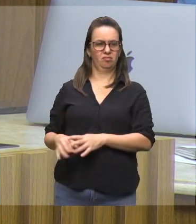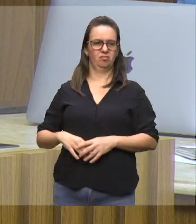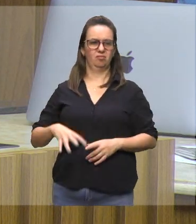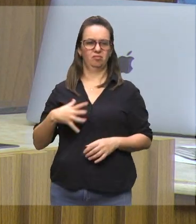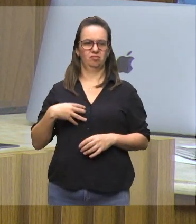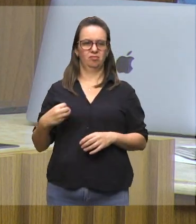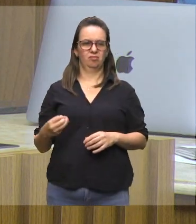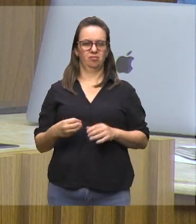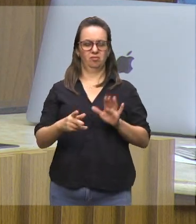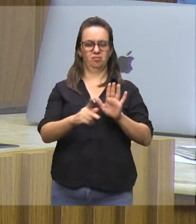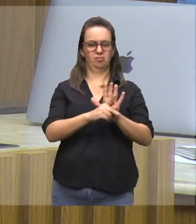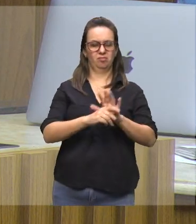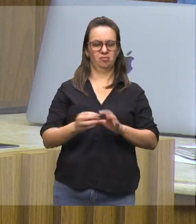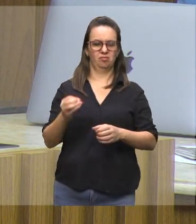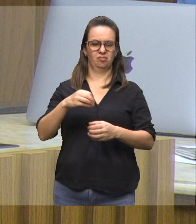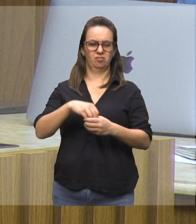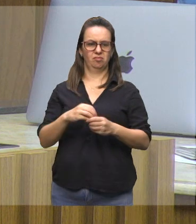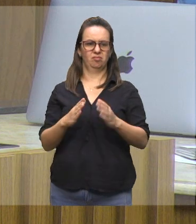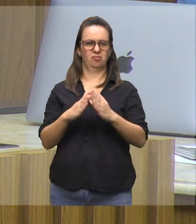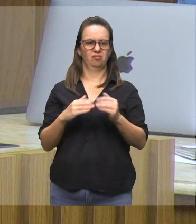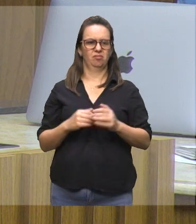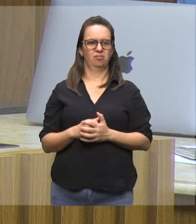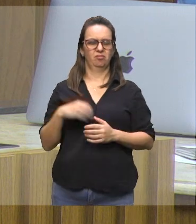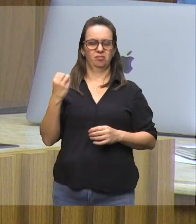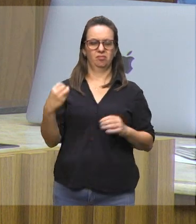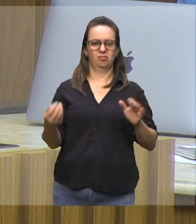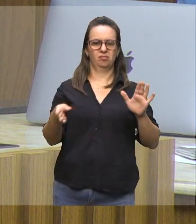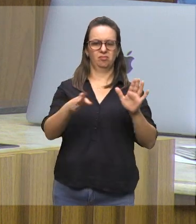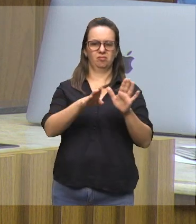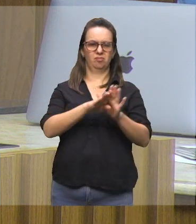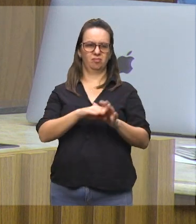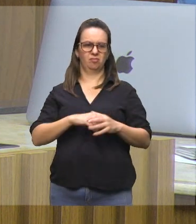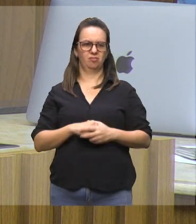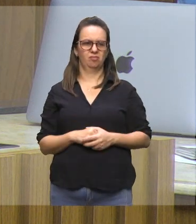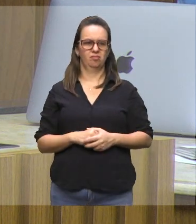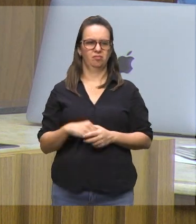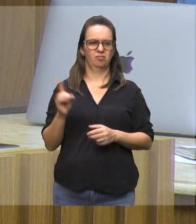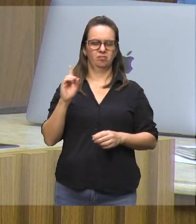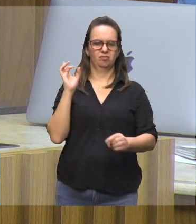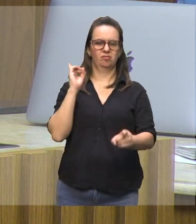porque sabe que quando chegar, talvez você não encontre mais